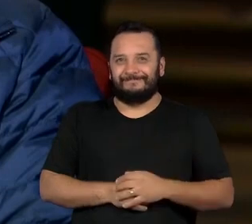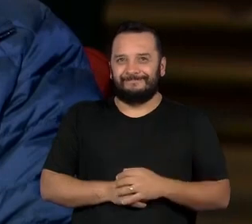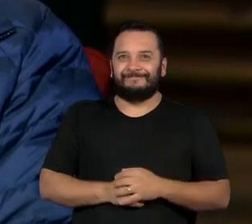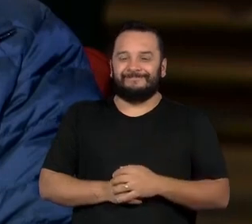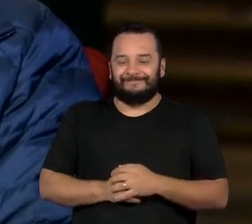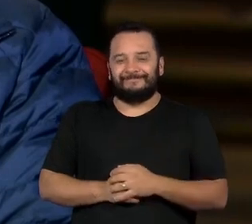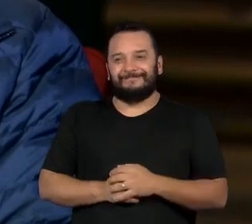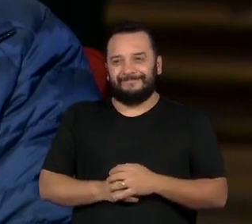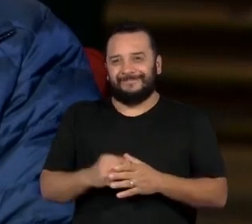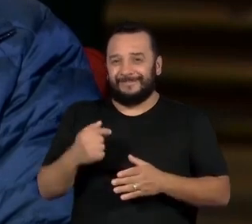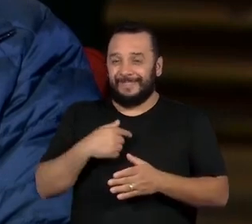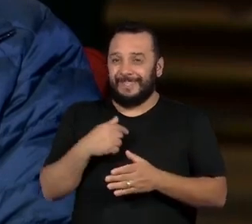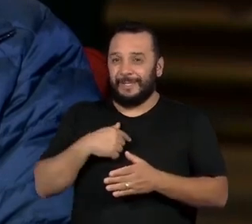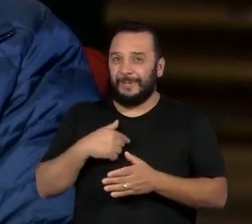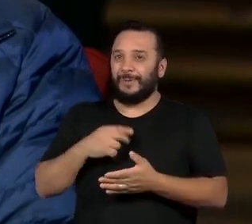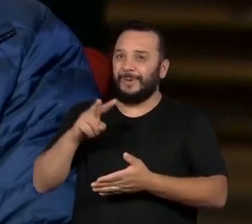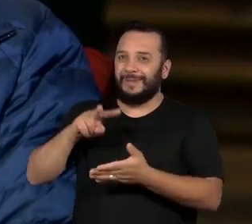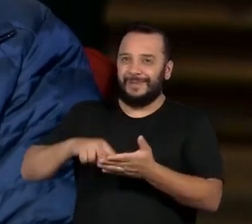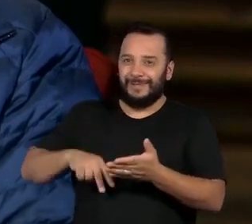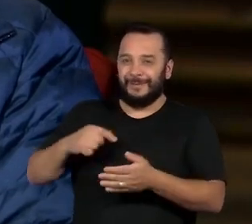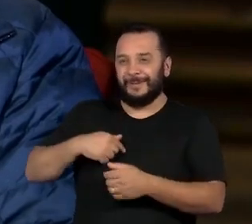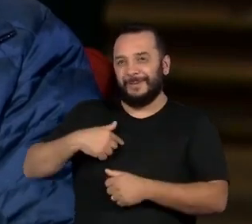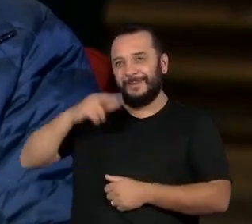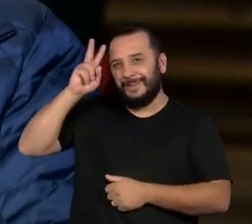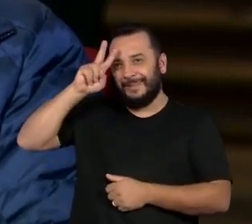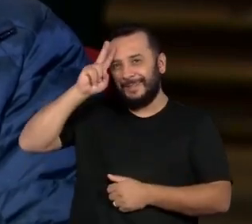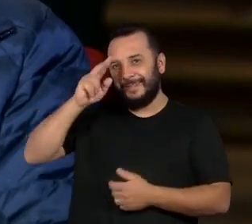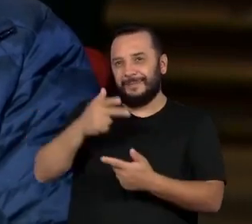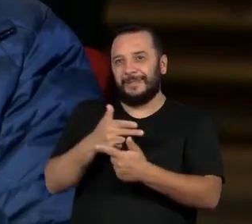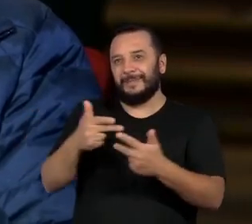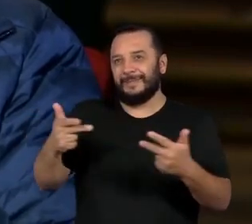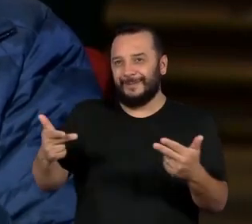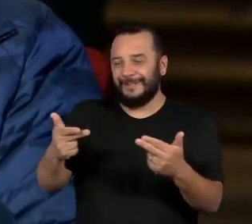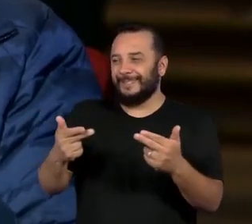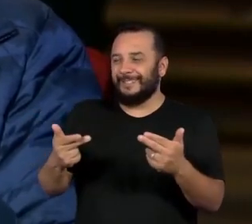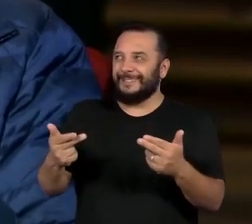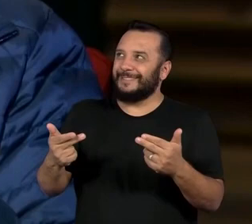eu leio e eu me lembro das coisas que